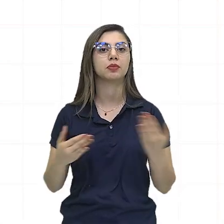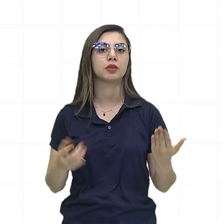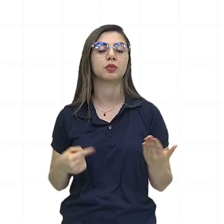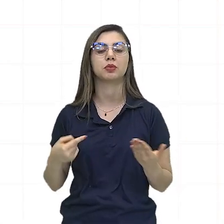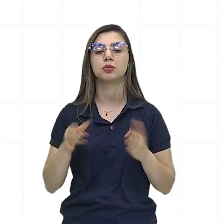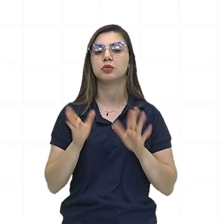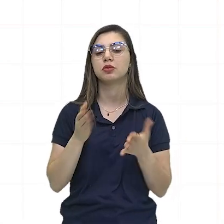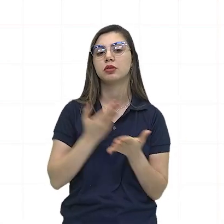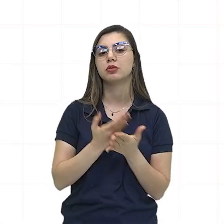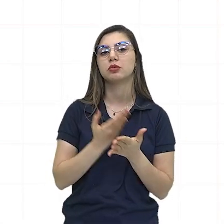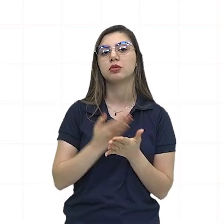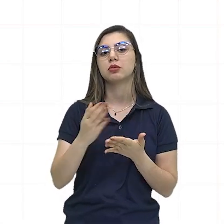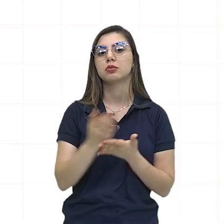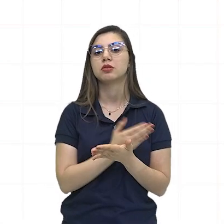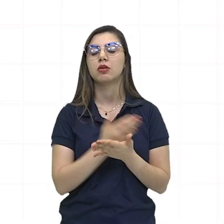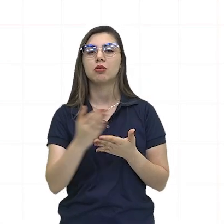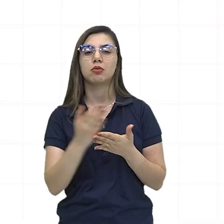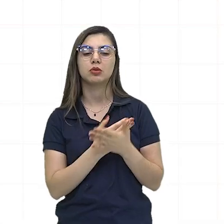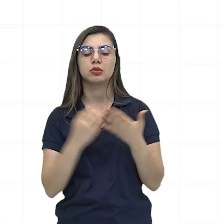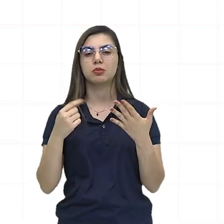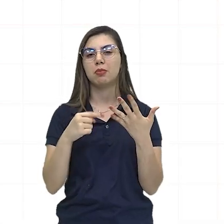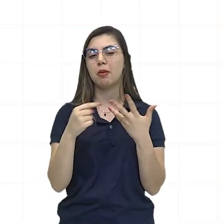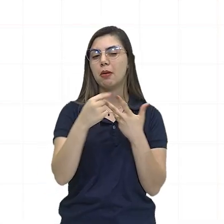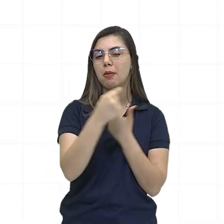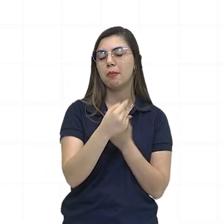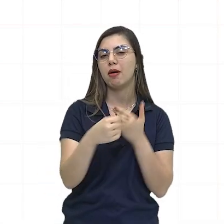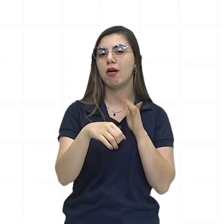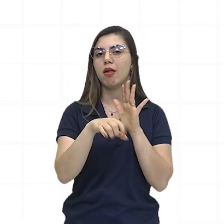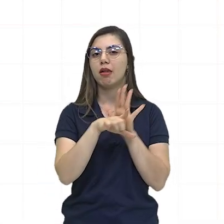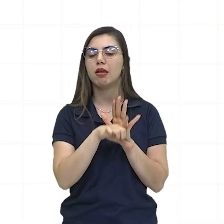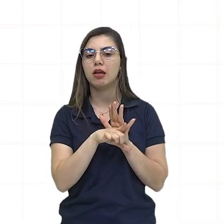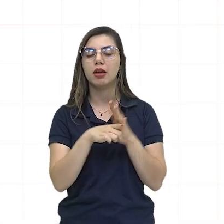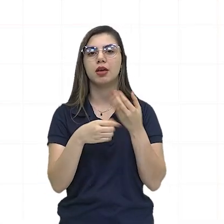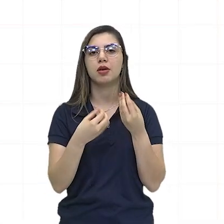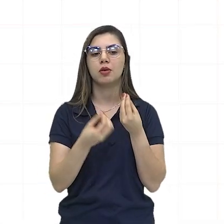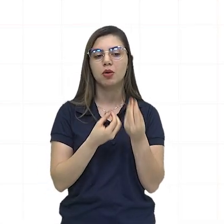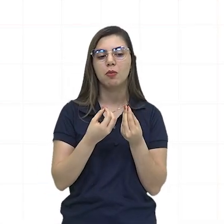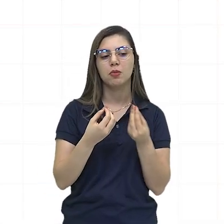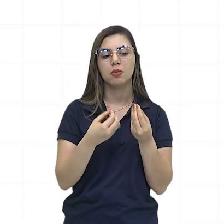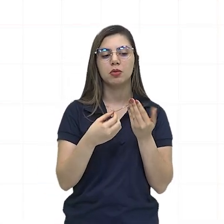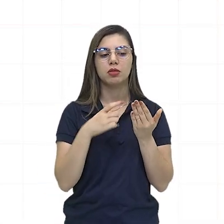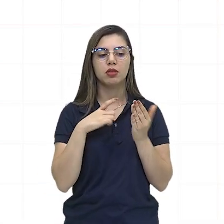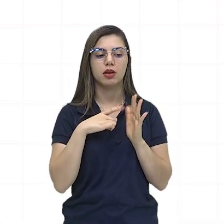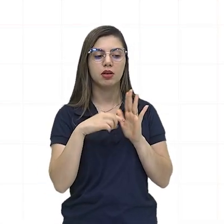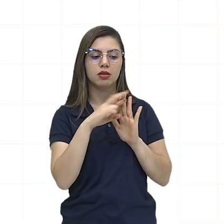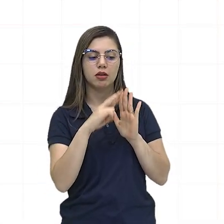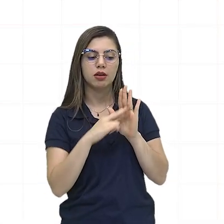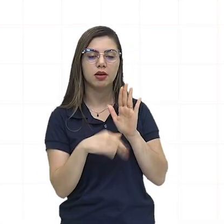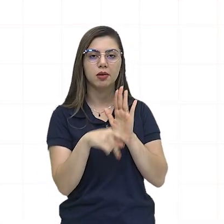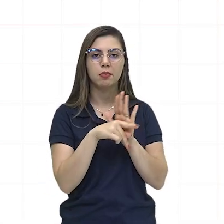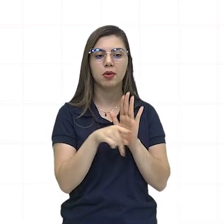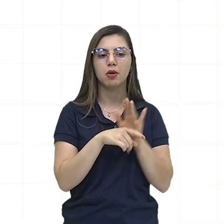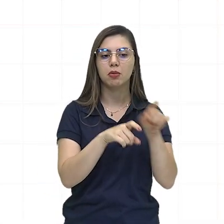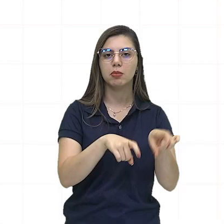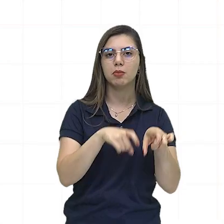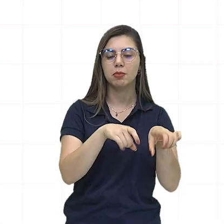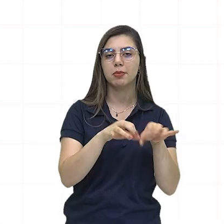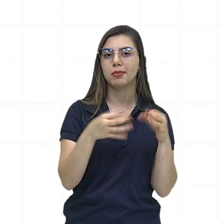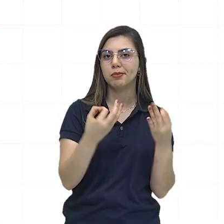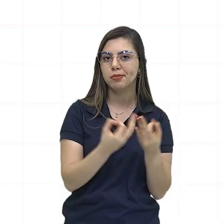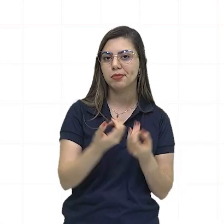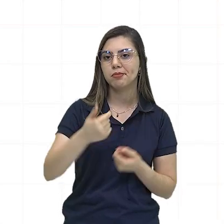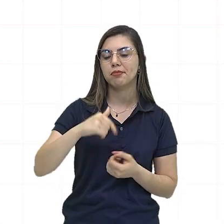algumas questões relacionadas à lei, né, que regulamenta a agricultura familiar, algumas informações